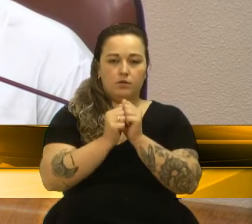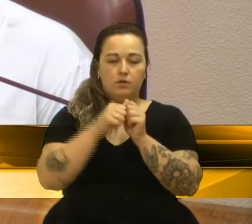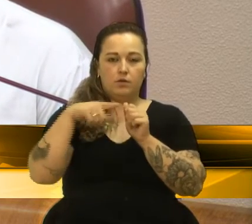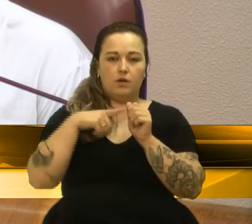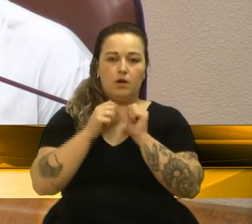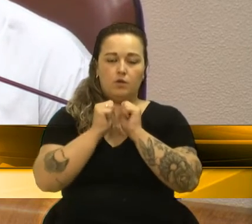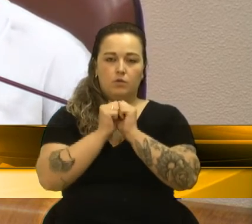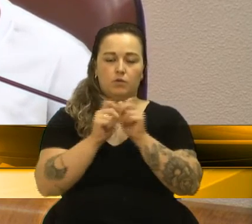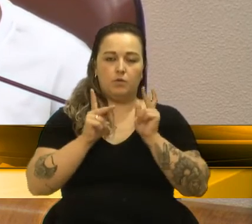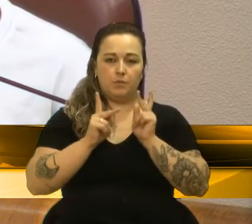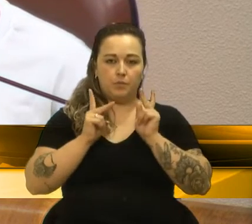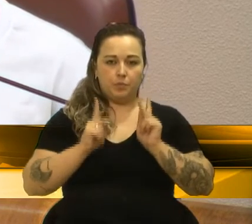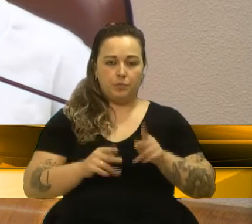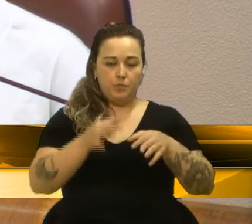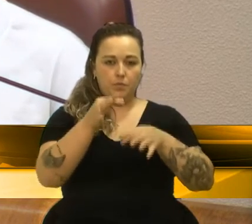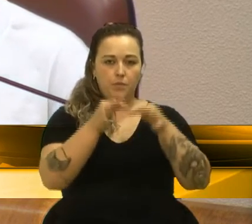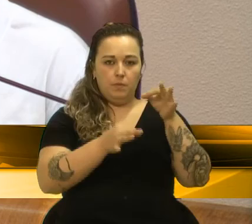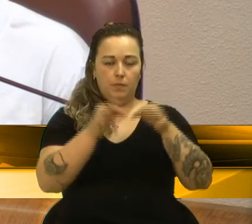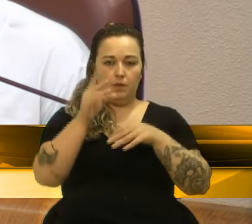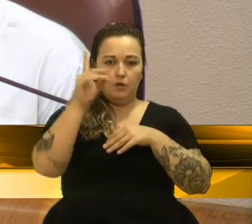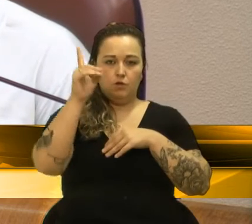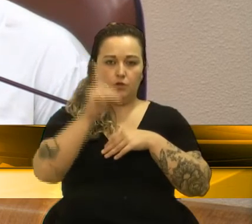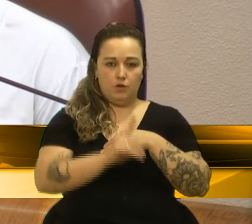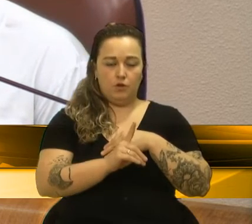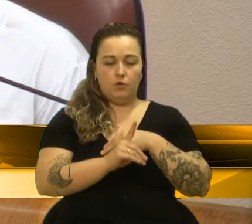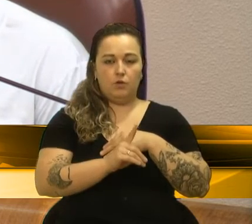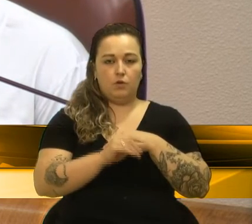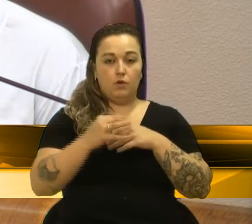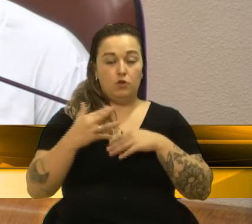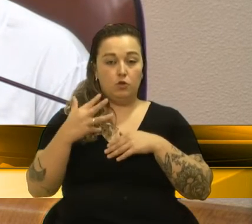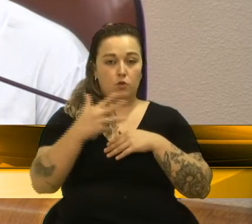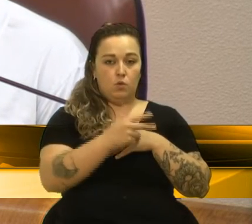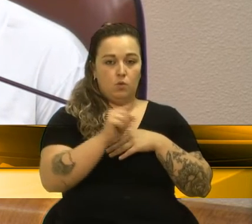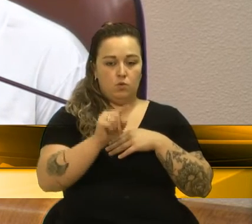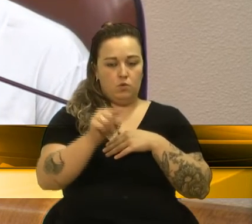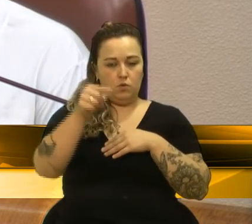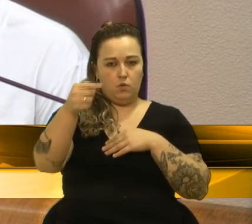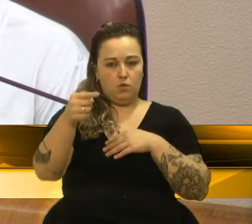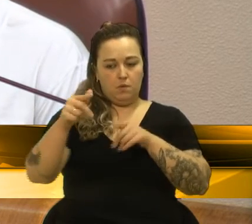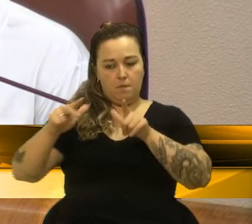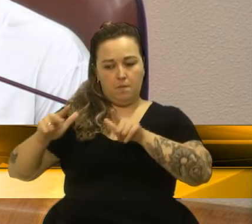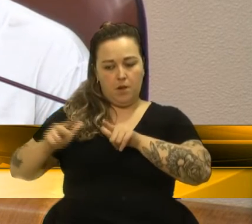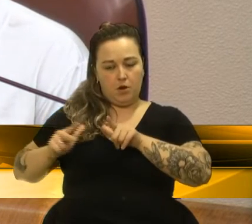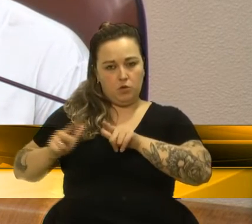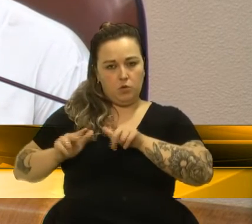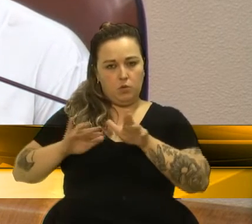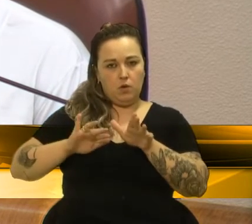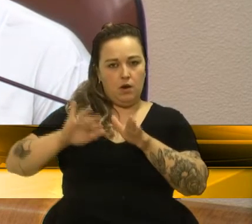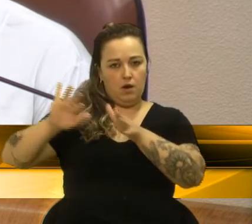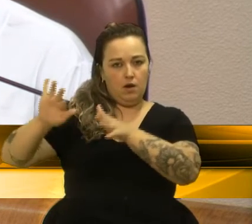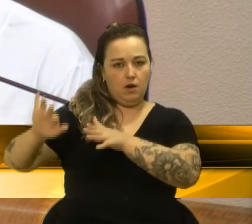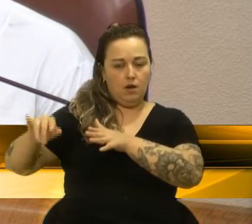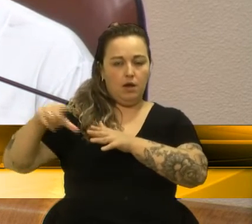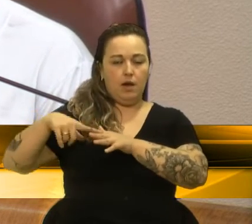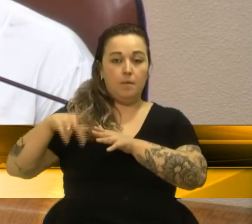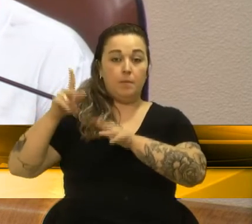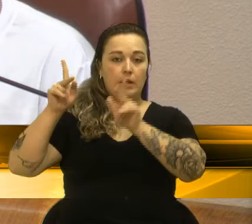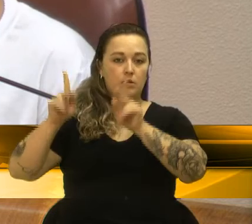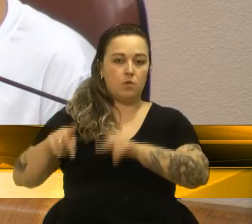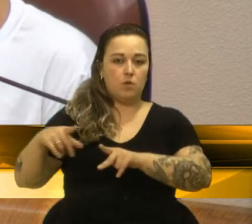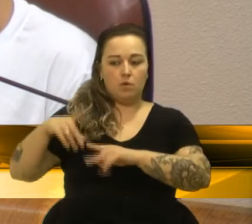pessoas jurídicas de direito público interno. Todos os outros são particulares, seja qual for a pessoa a que